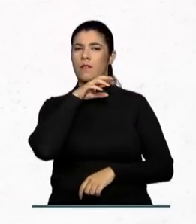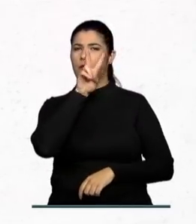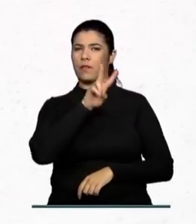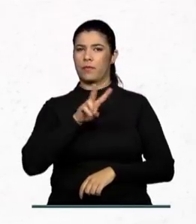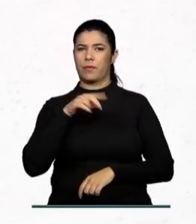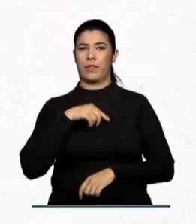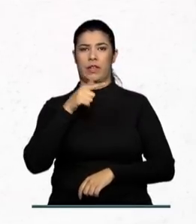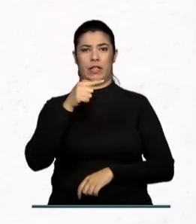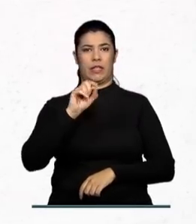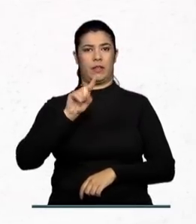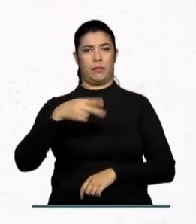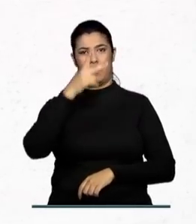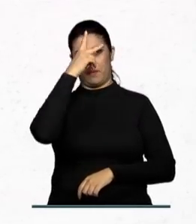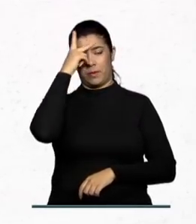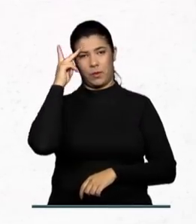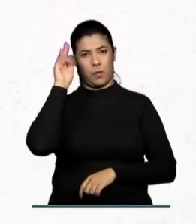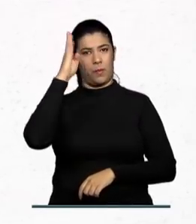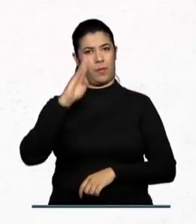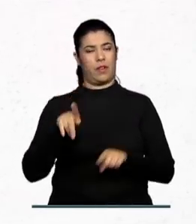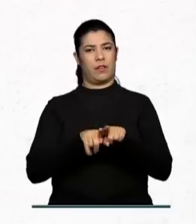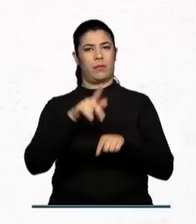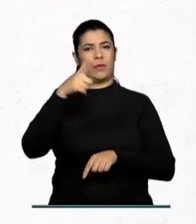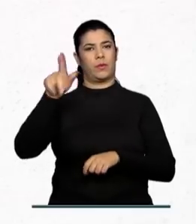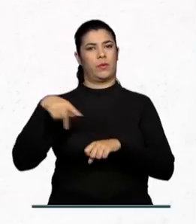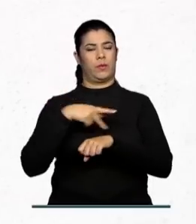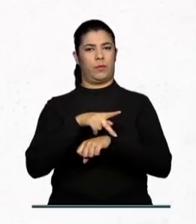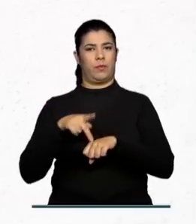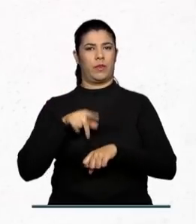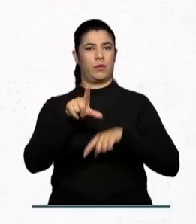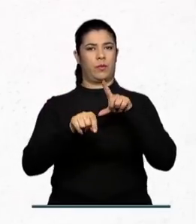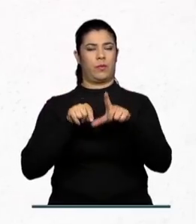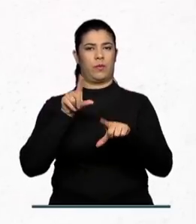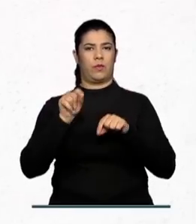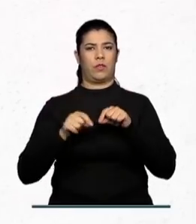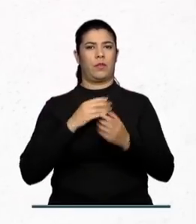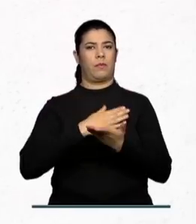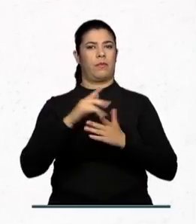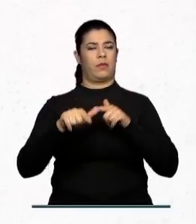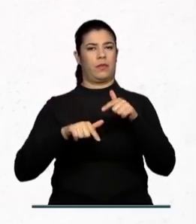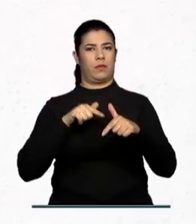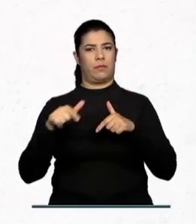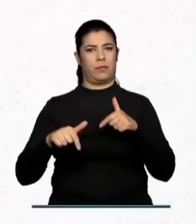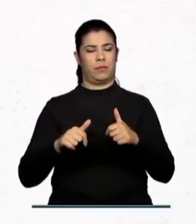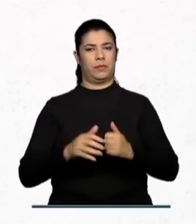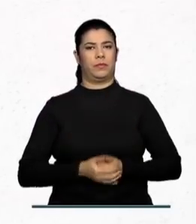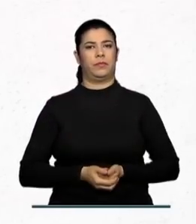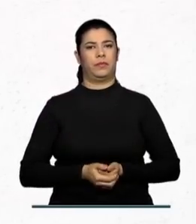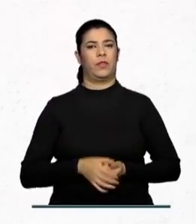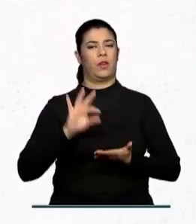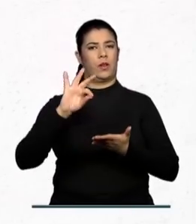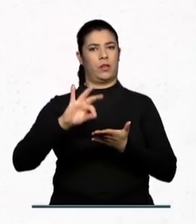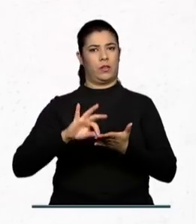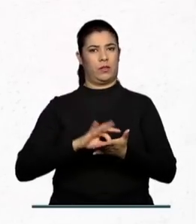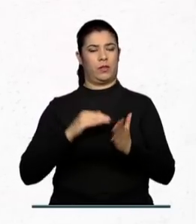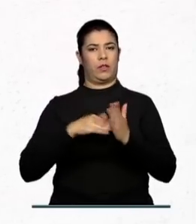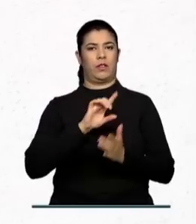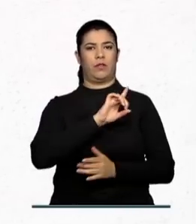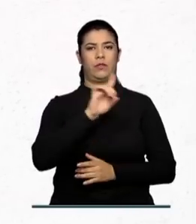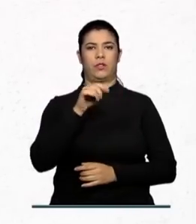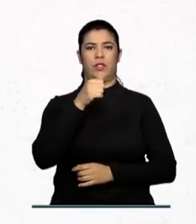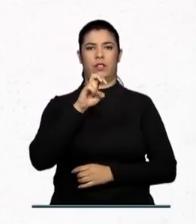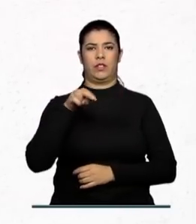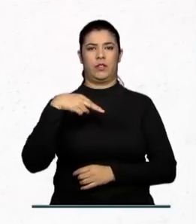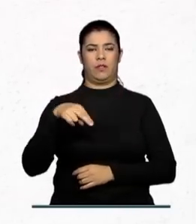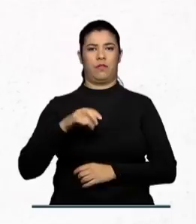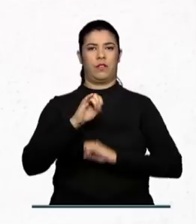mil voluntários entre brasileiros e estrangeiros serão selecionados para atuar no evento. Inscrições até 15 de